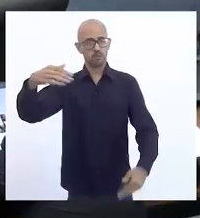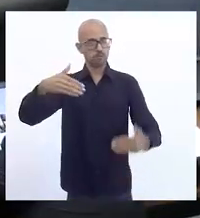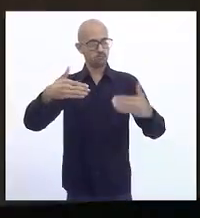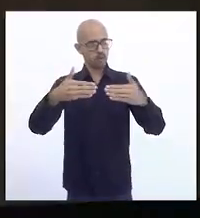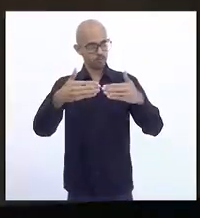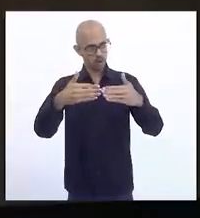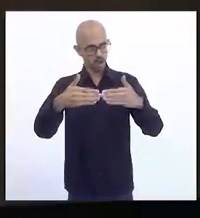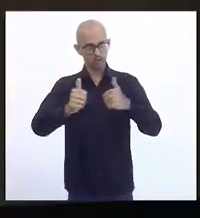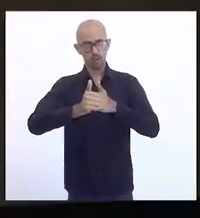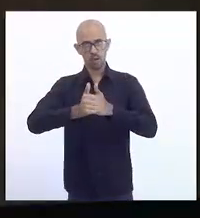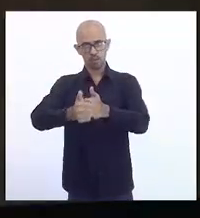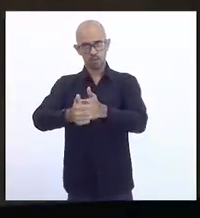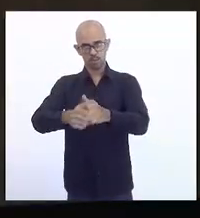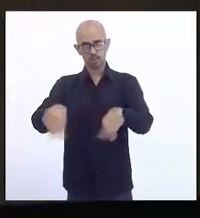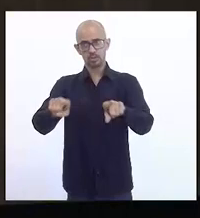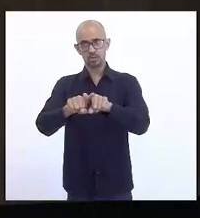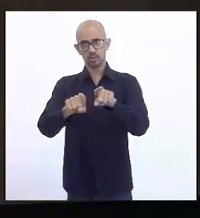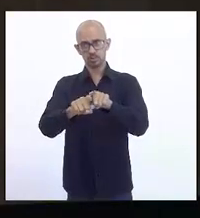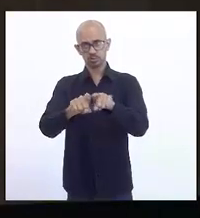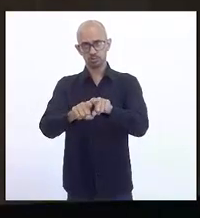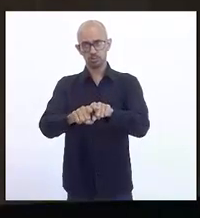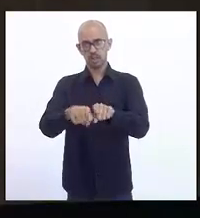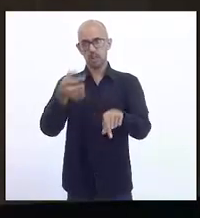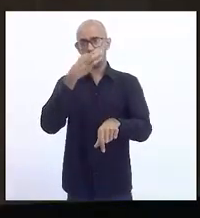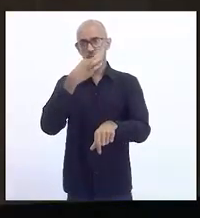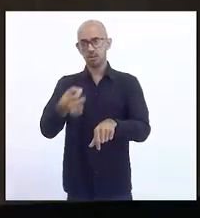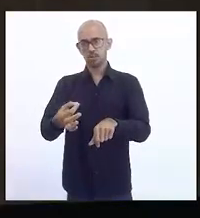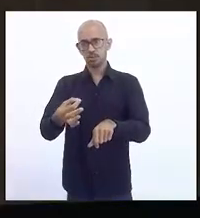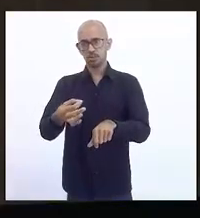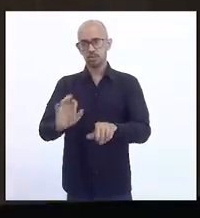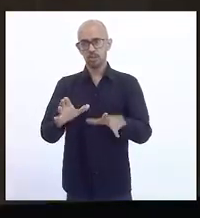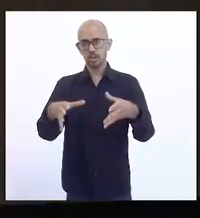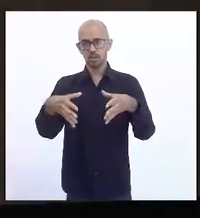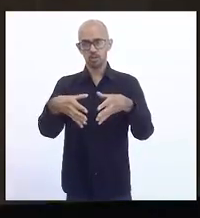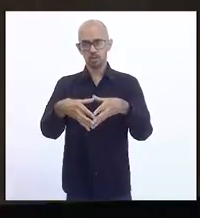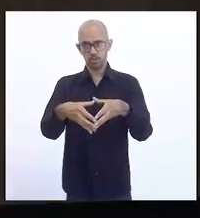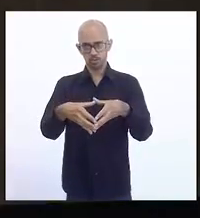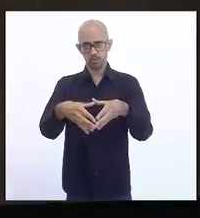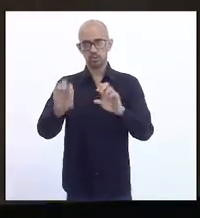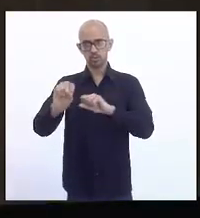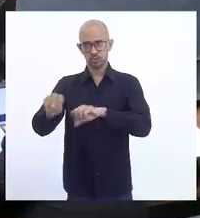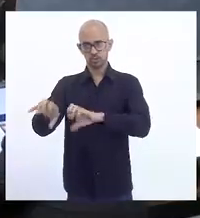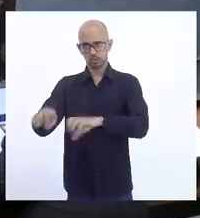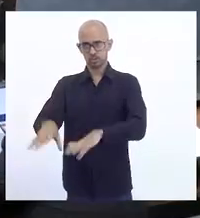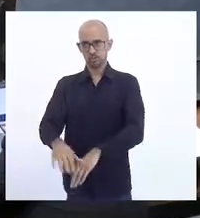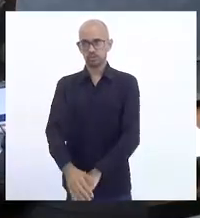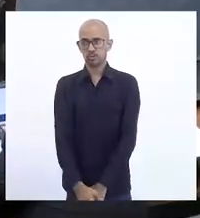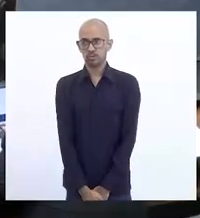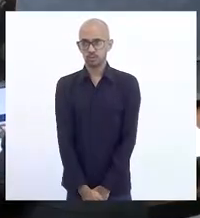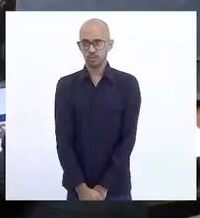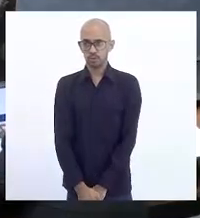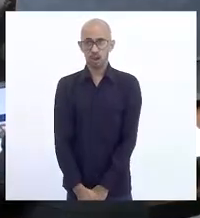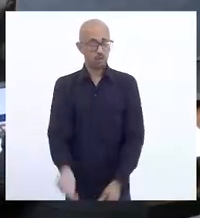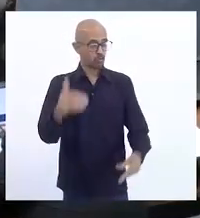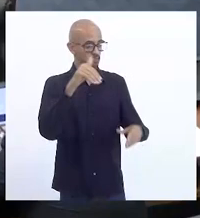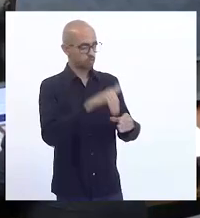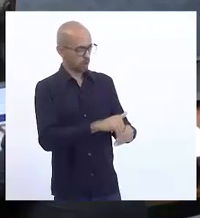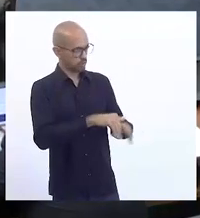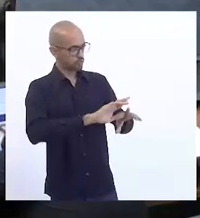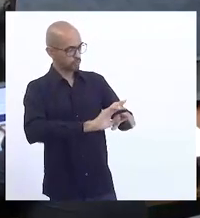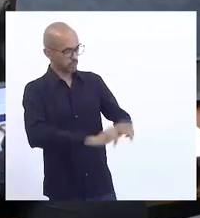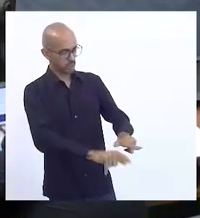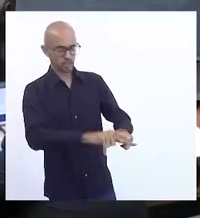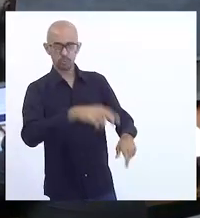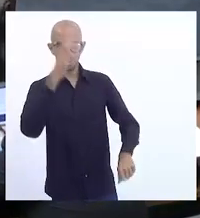Favorável, acompanhando, inclusive, o parecer da Comissão de Educação. Voto divergente, senhor presidente. Pela